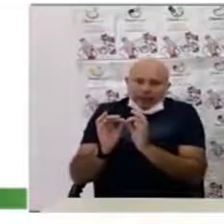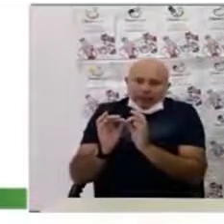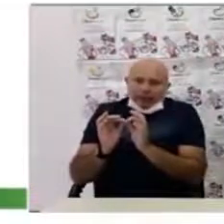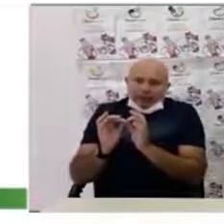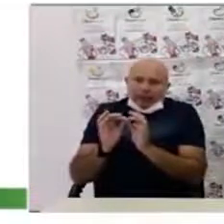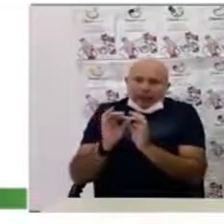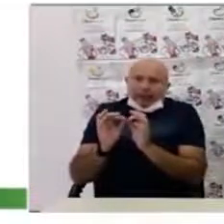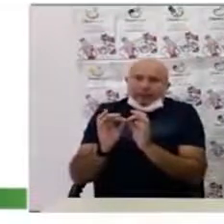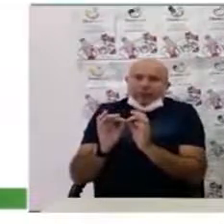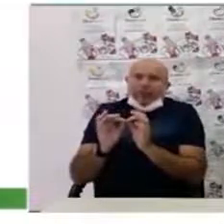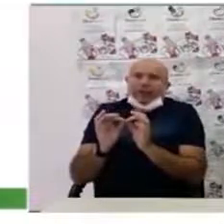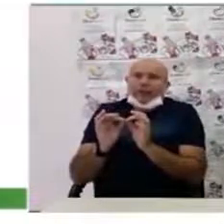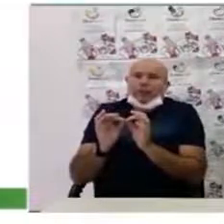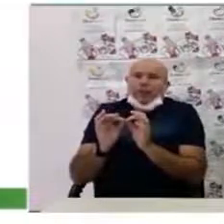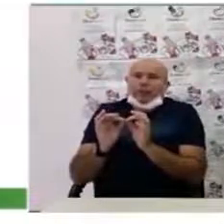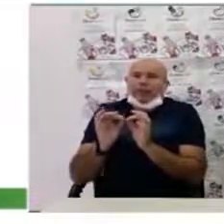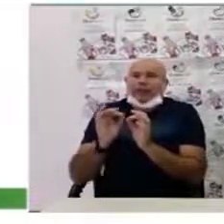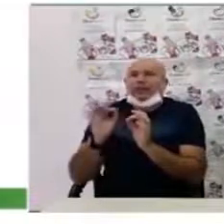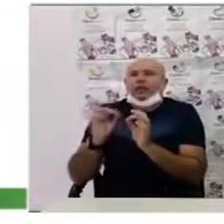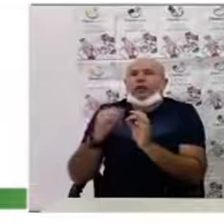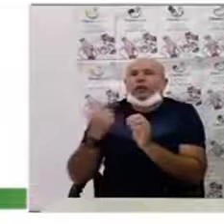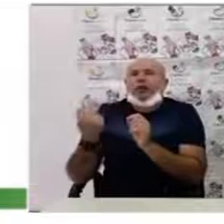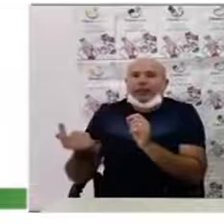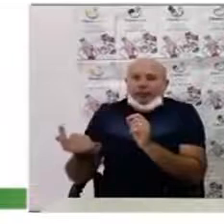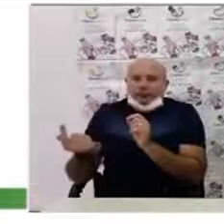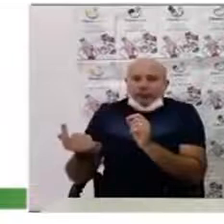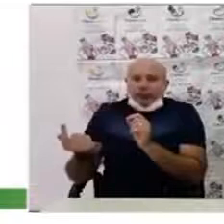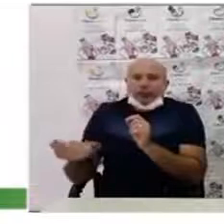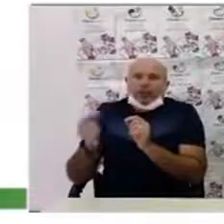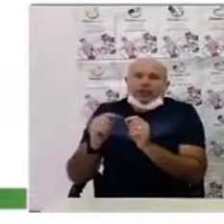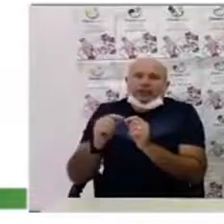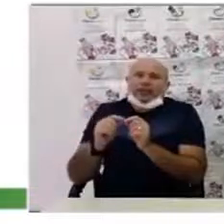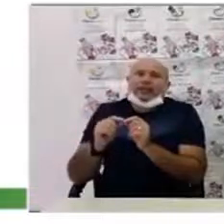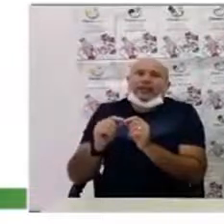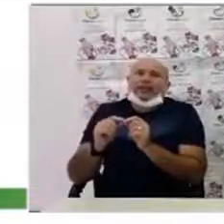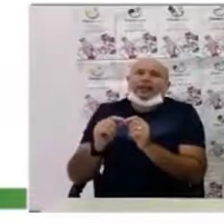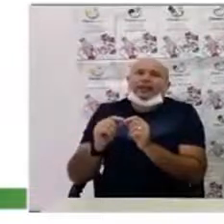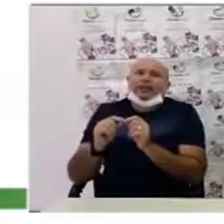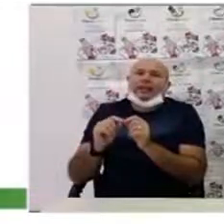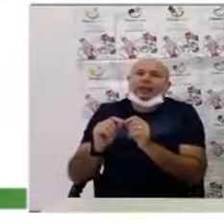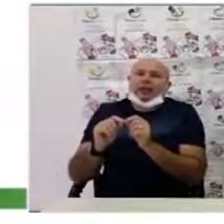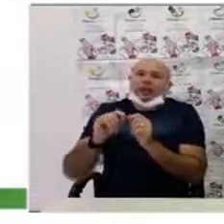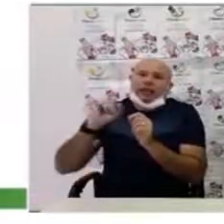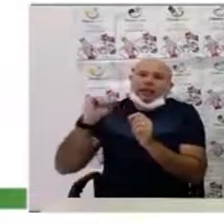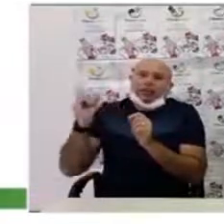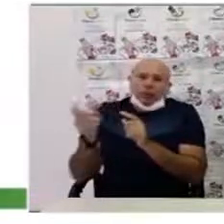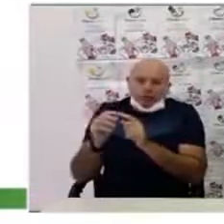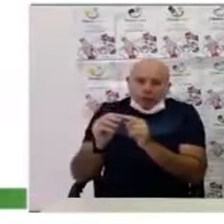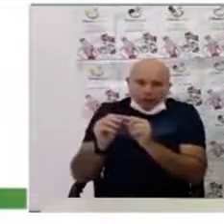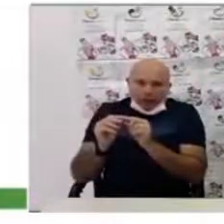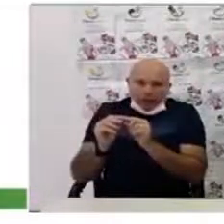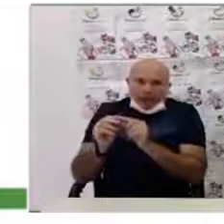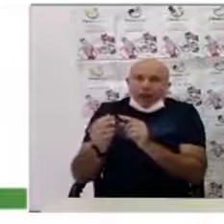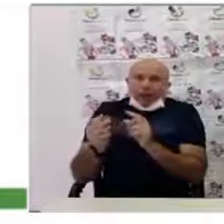lá no início naquele experimento. A radiação beta nada mais é do que um elétron. Só que esse elétron ele é arremessado em alta velocidade do núcleo.